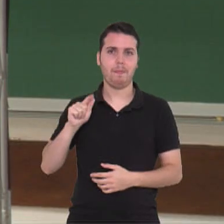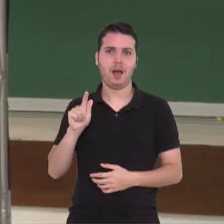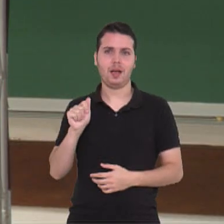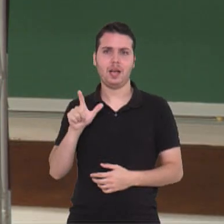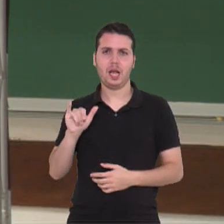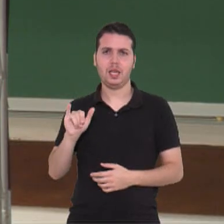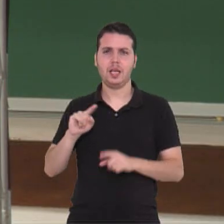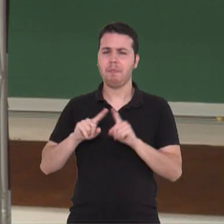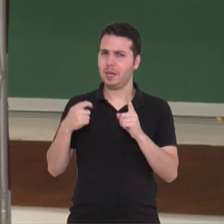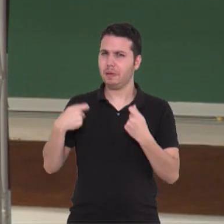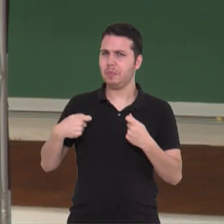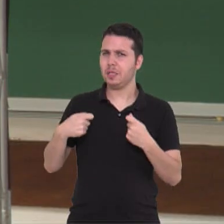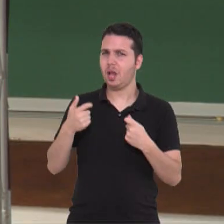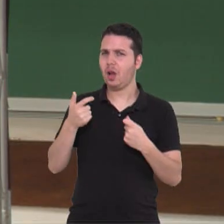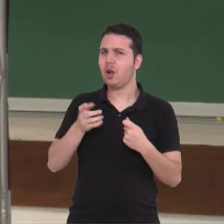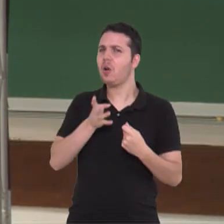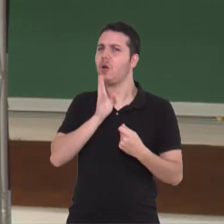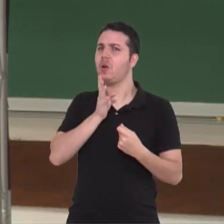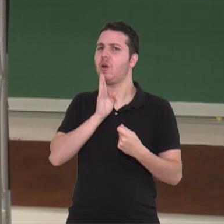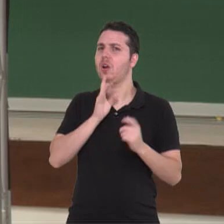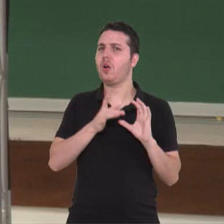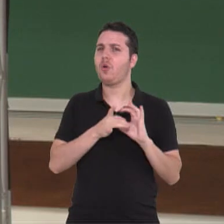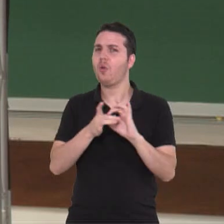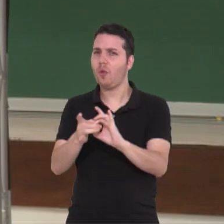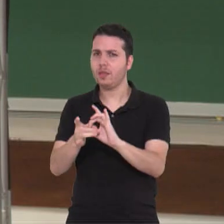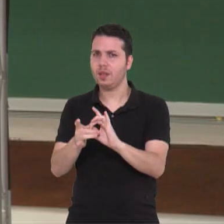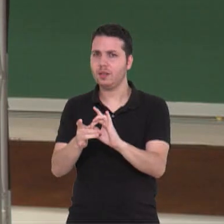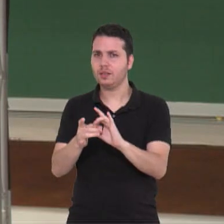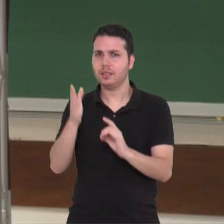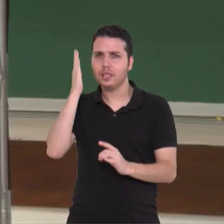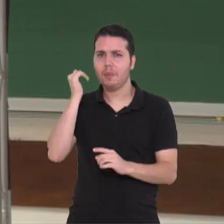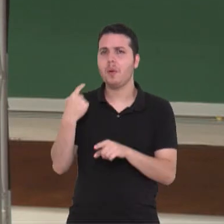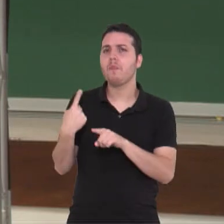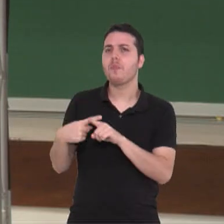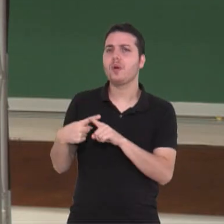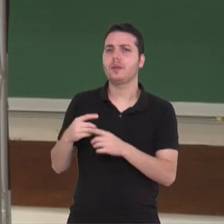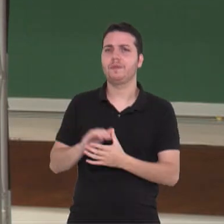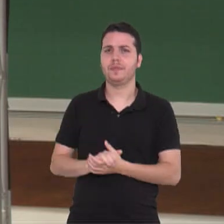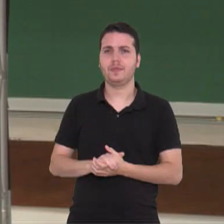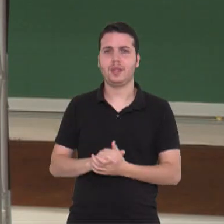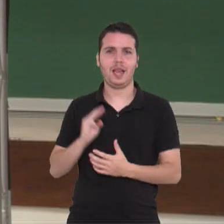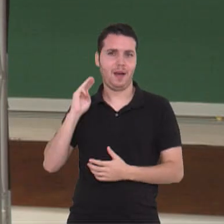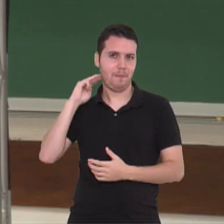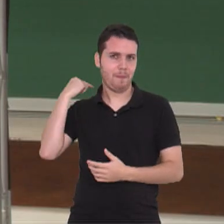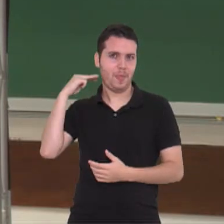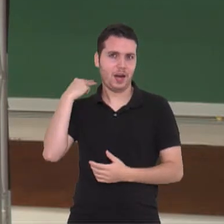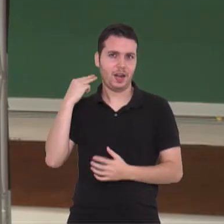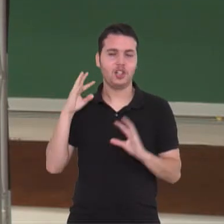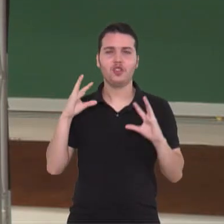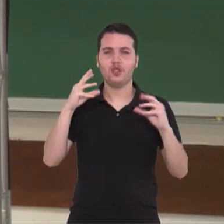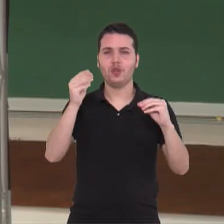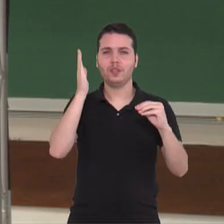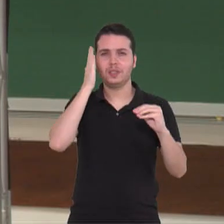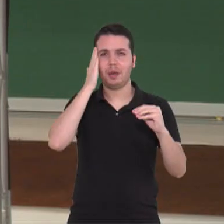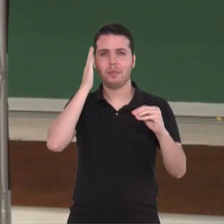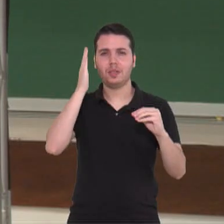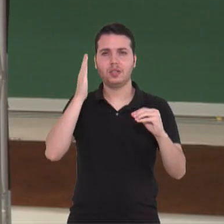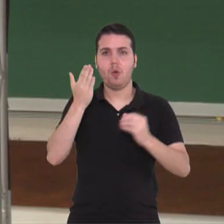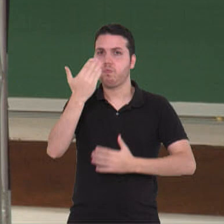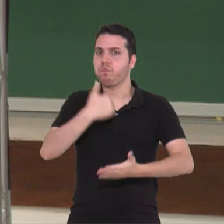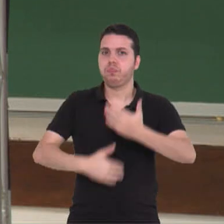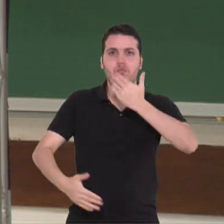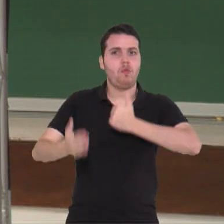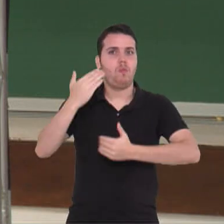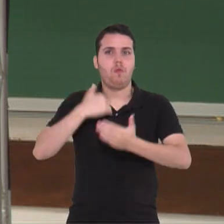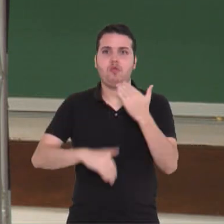contexto dos personagens para saber por que que está acontecendo isso. A Magali, como todo mundo sabe, ela é gulosa, ela gosta